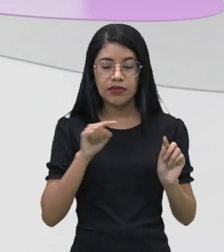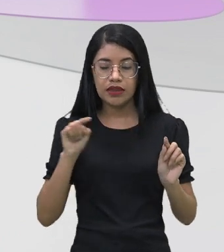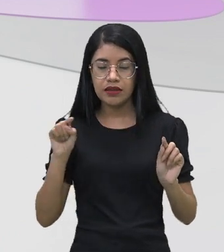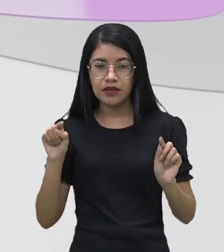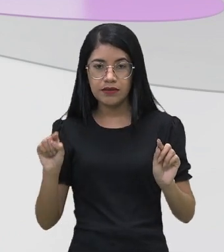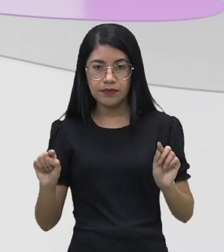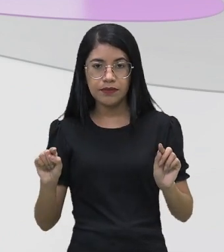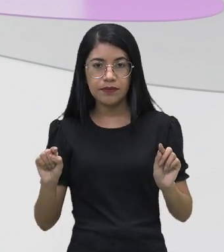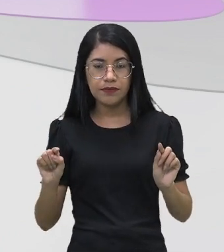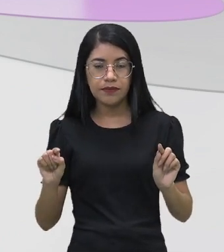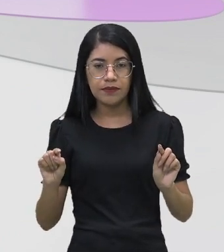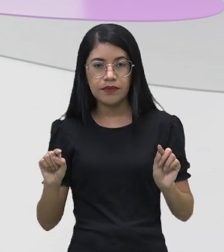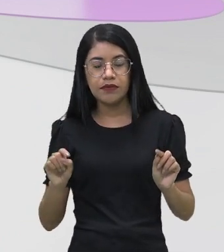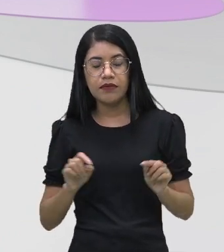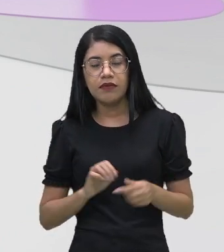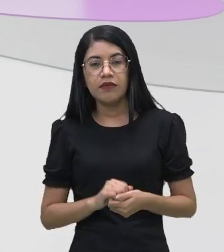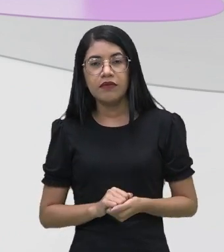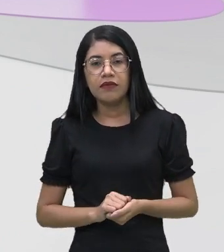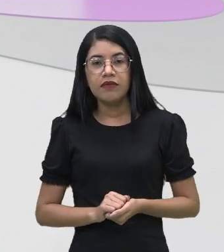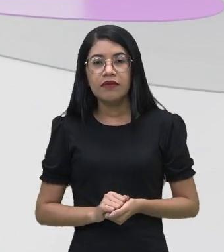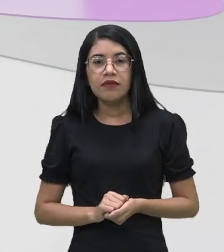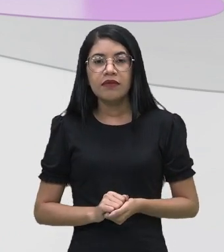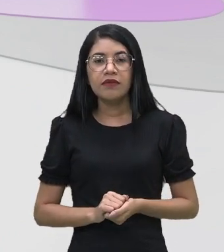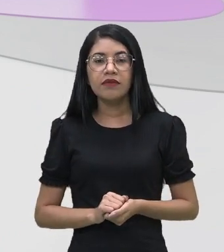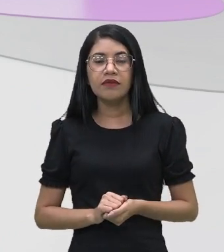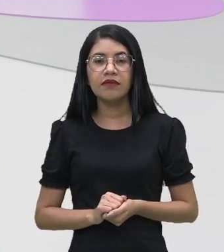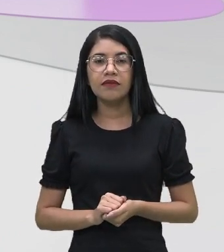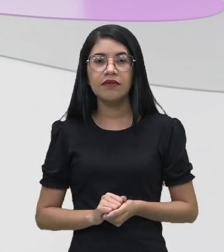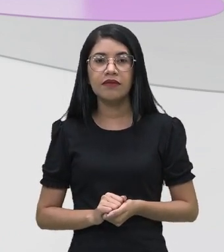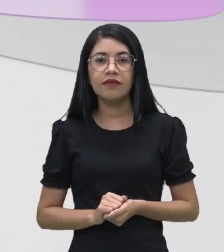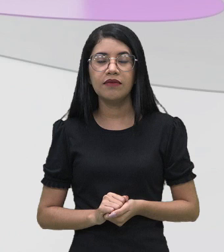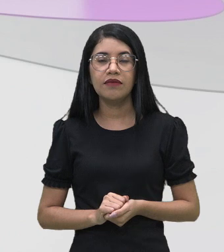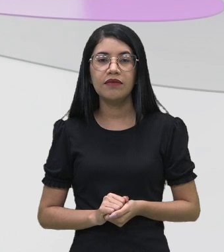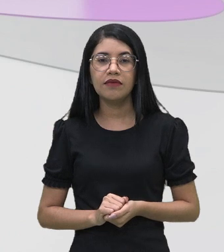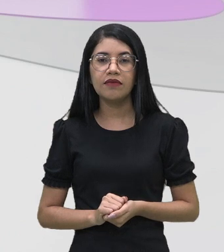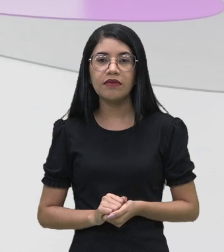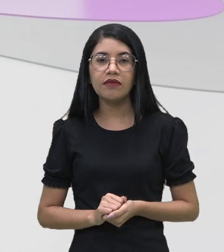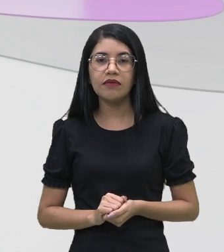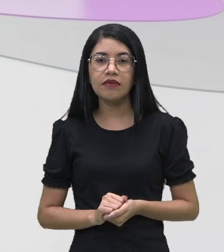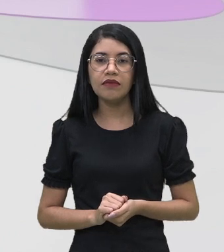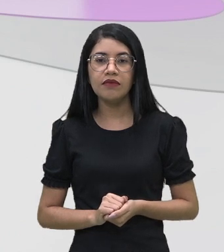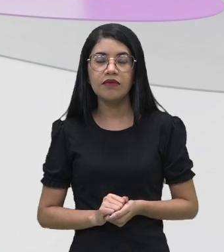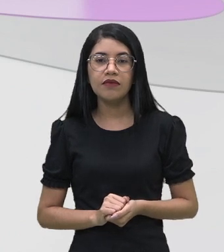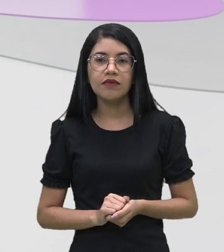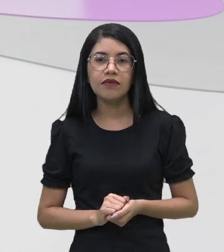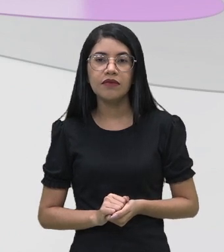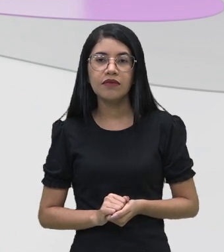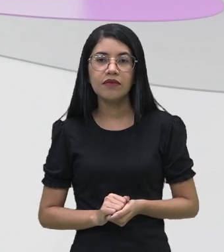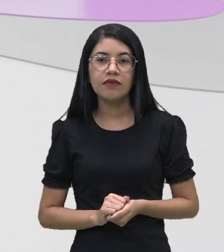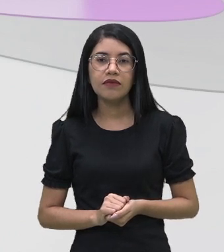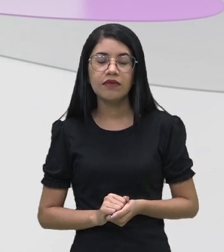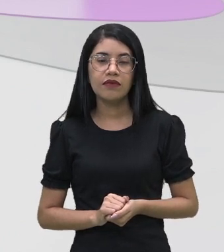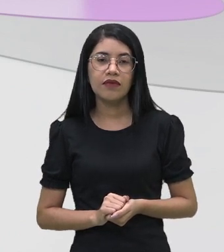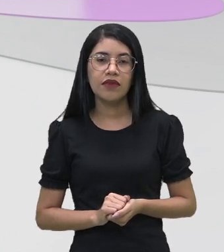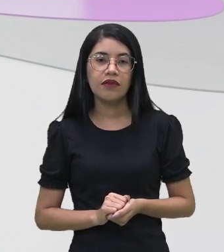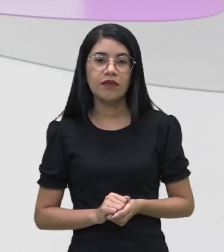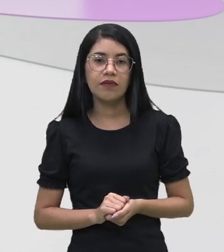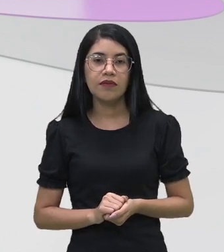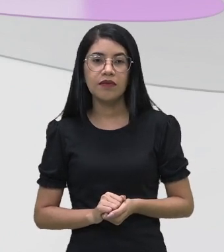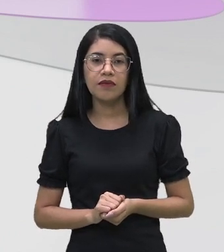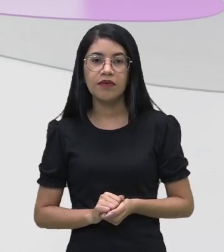outro da circunferência, de uma extremidade a outra, passando pelo centro. Tá? E aí vai dar